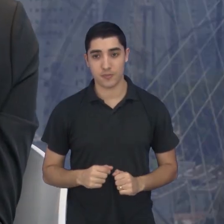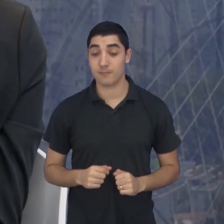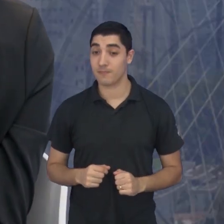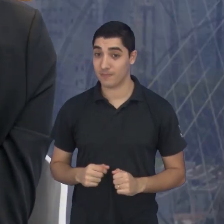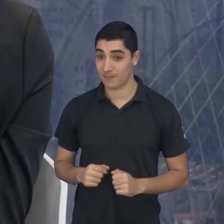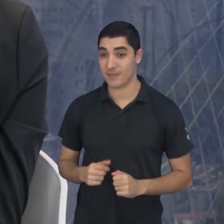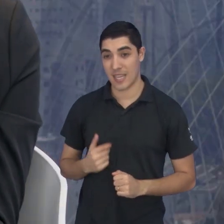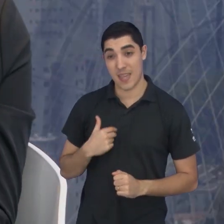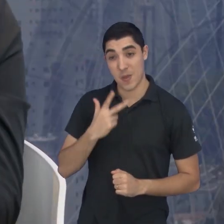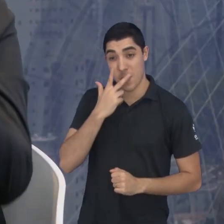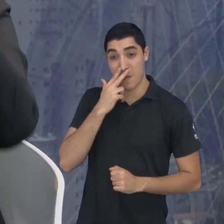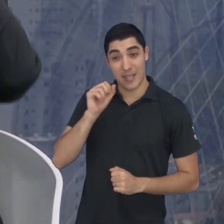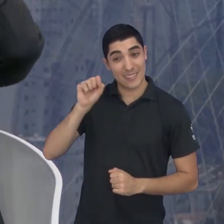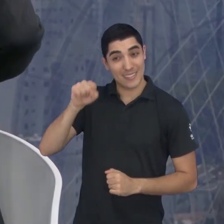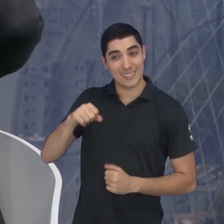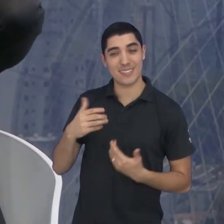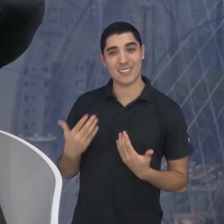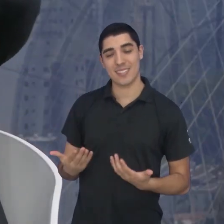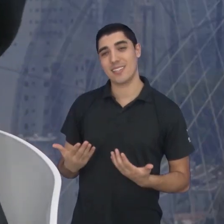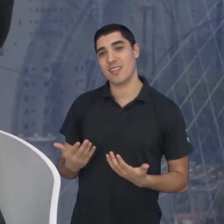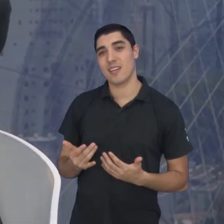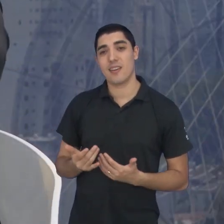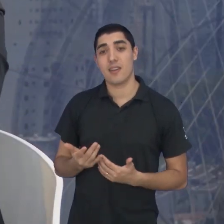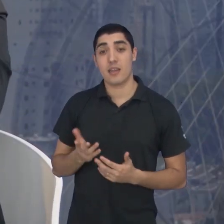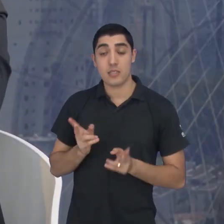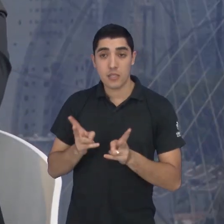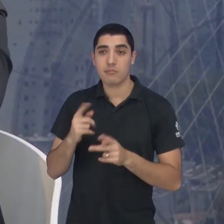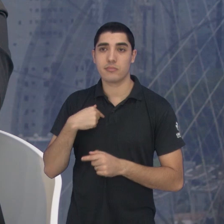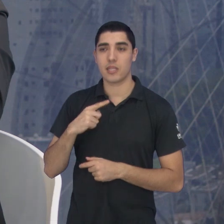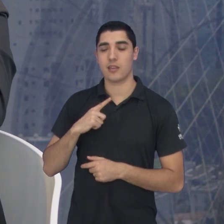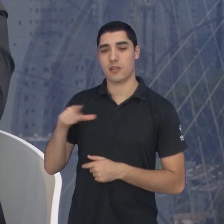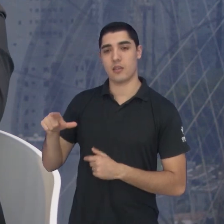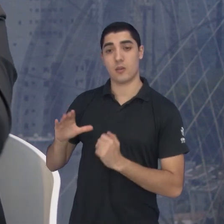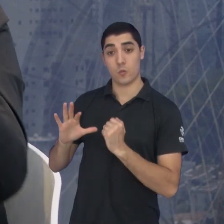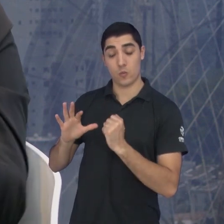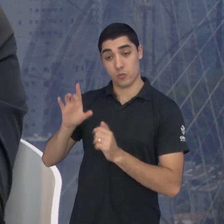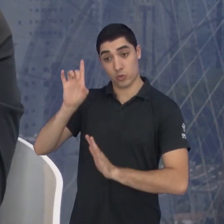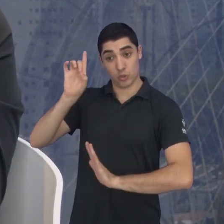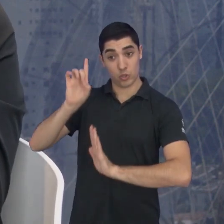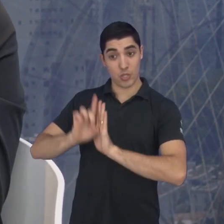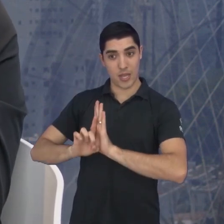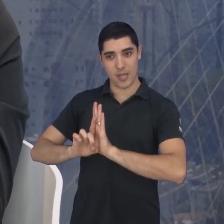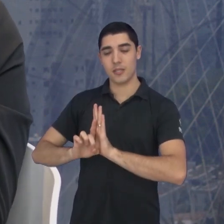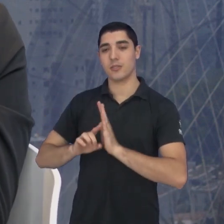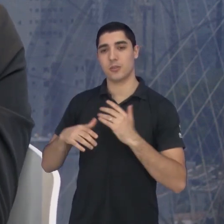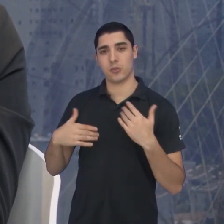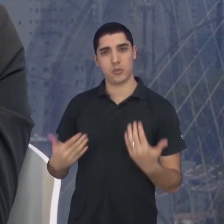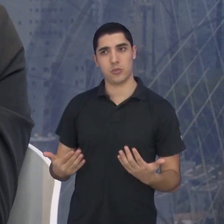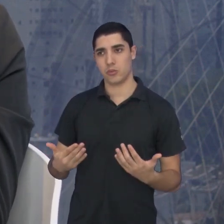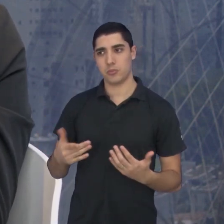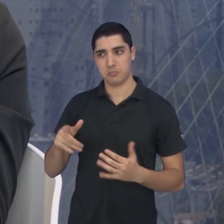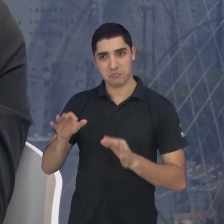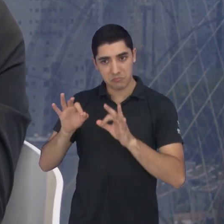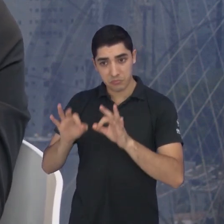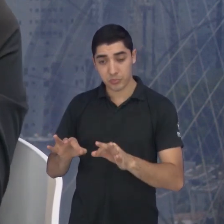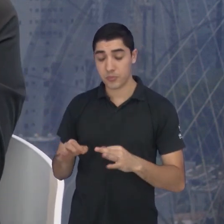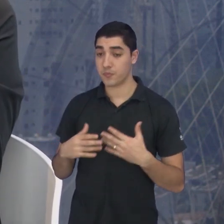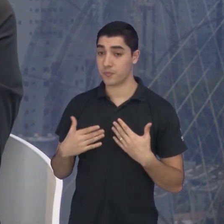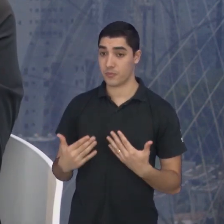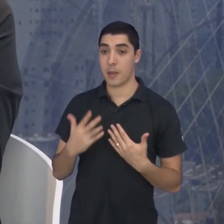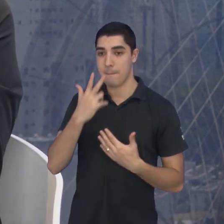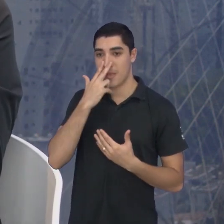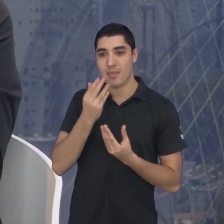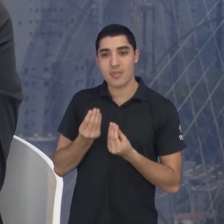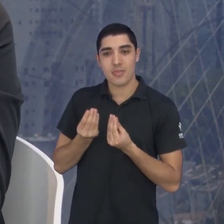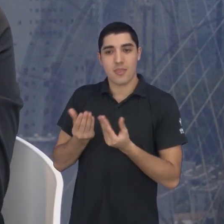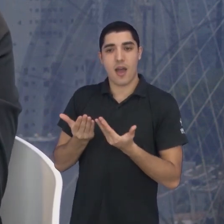sim. Eu acho que toda vez que você tem seus direitos assegurados, seja ele de que ordem for, isso te traz uma sensação